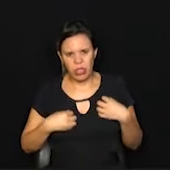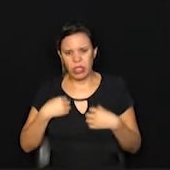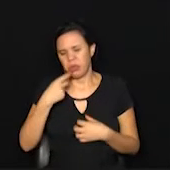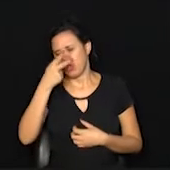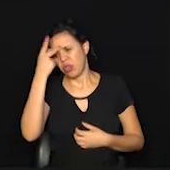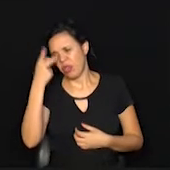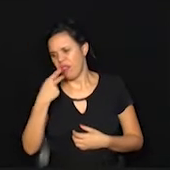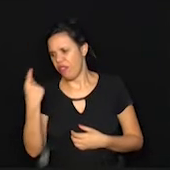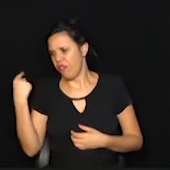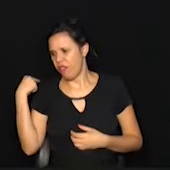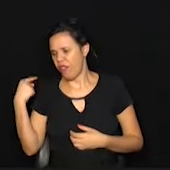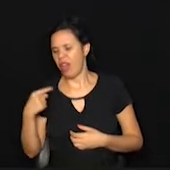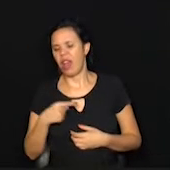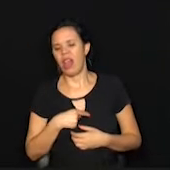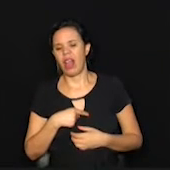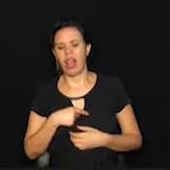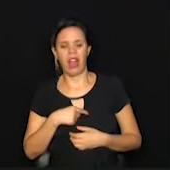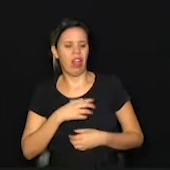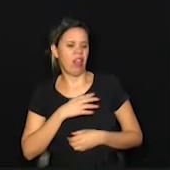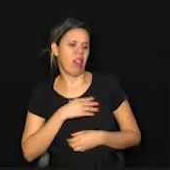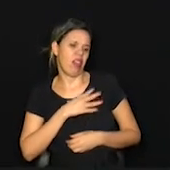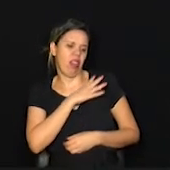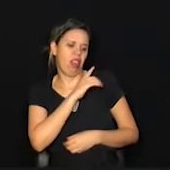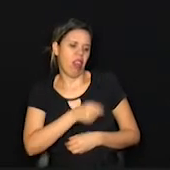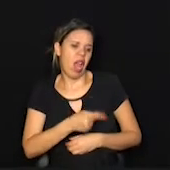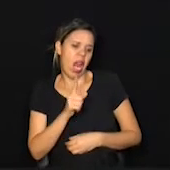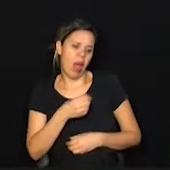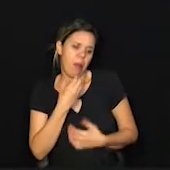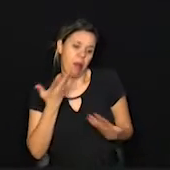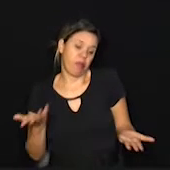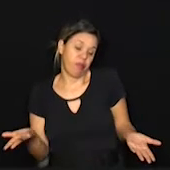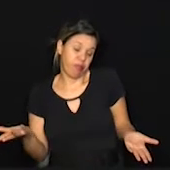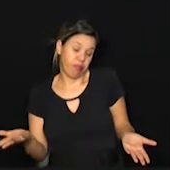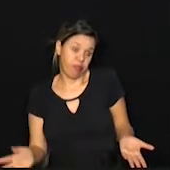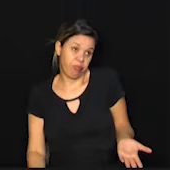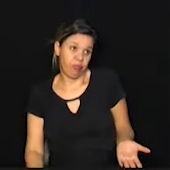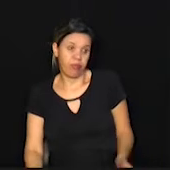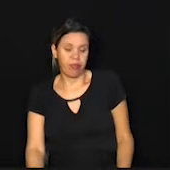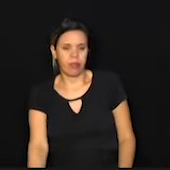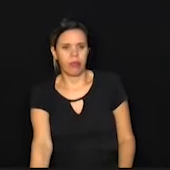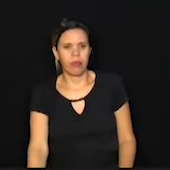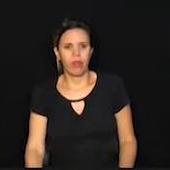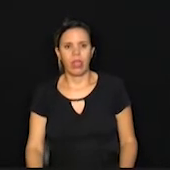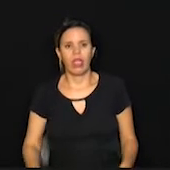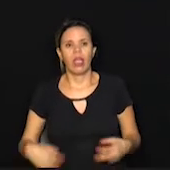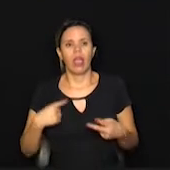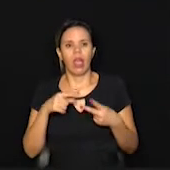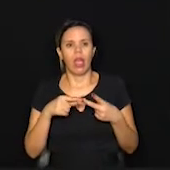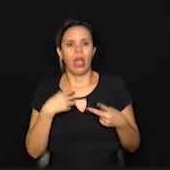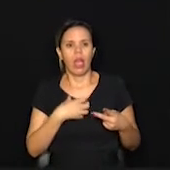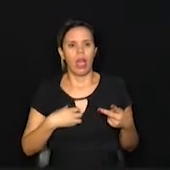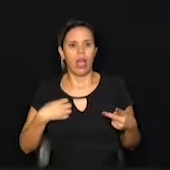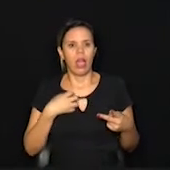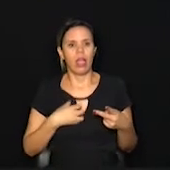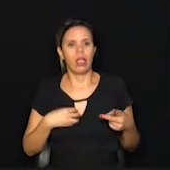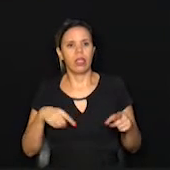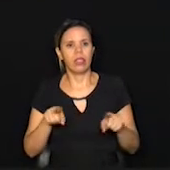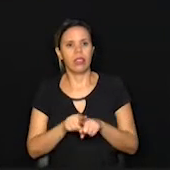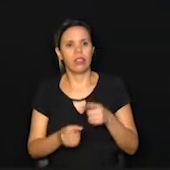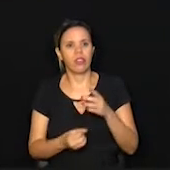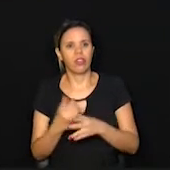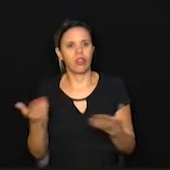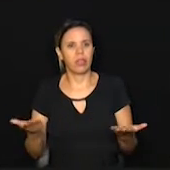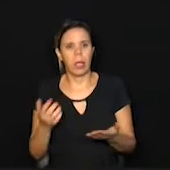fazem ai na época da ditadura era bom né enfim e a outra questão que me incomoda é é algo que também